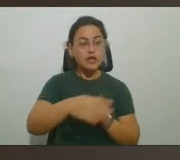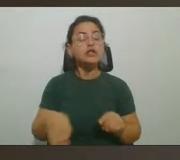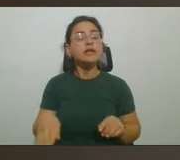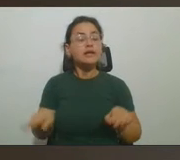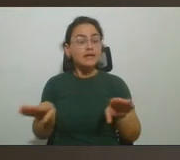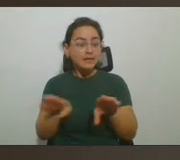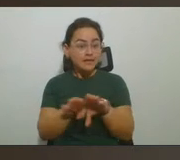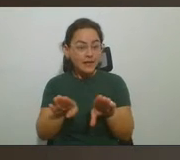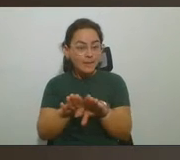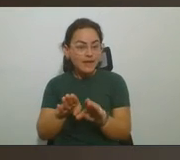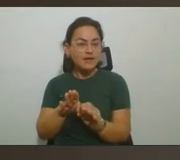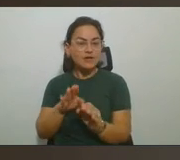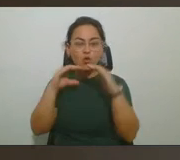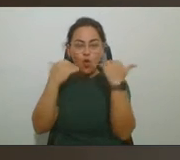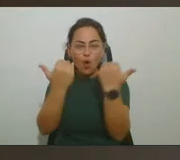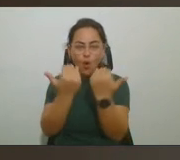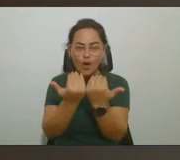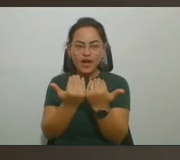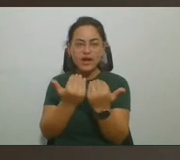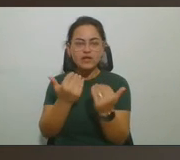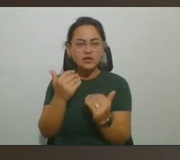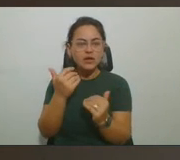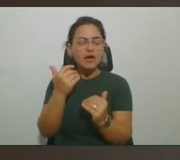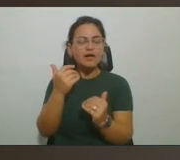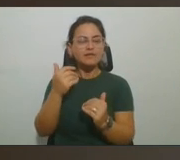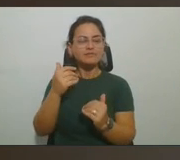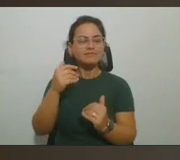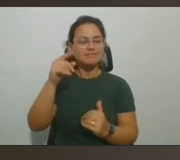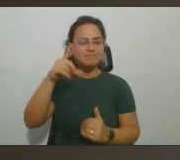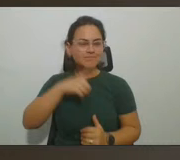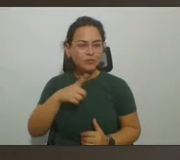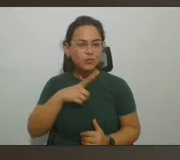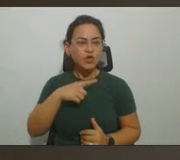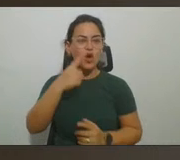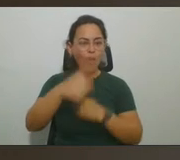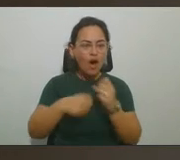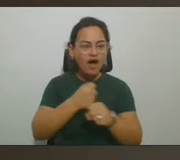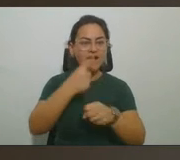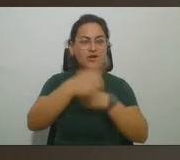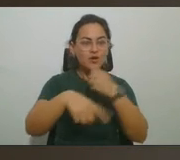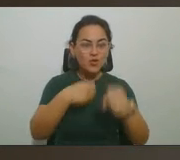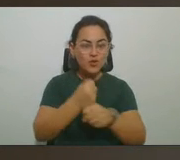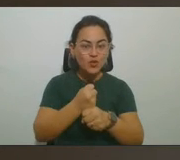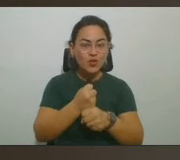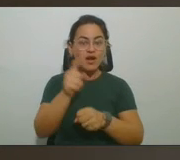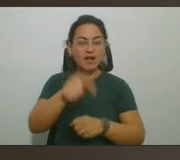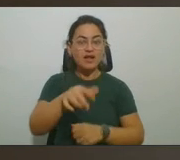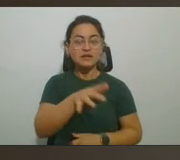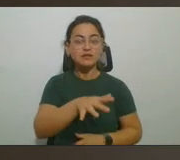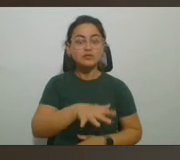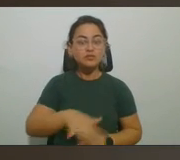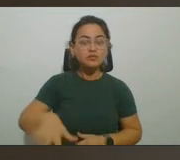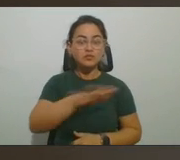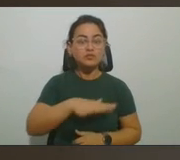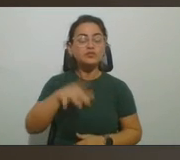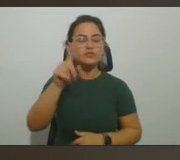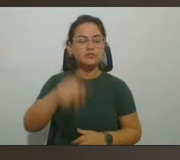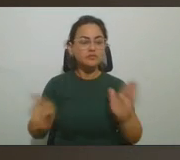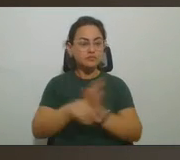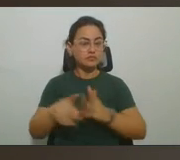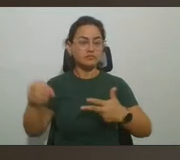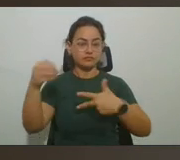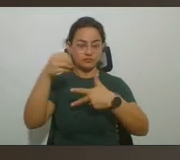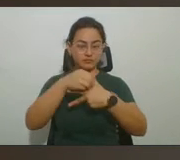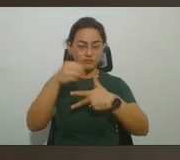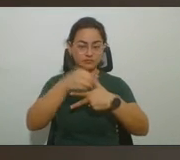edição como um espaço de visibilidade e interlocução para o Programa das Licenciaturas Integradas da Unesc,